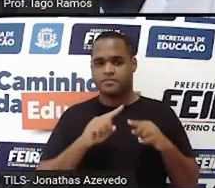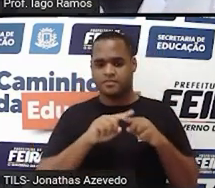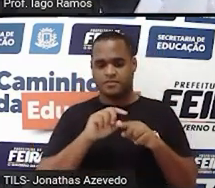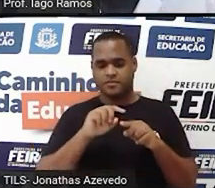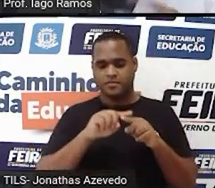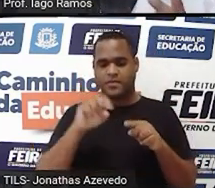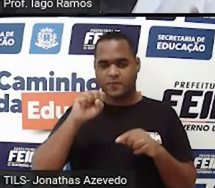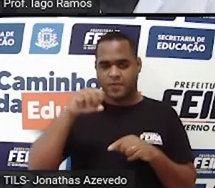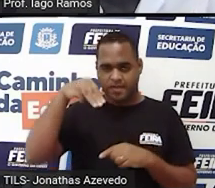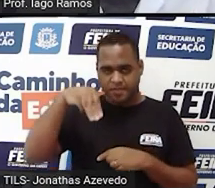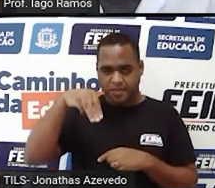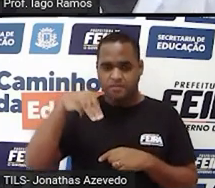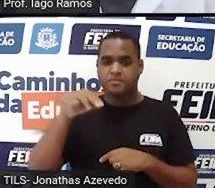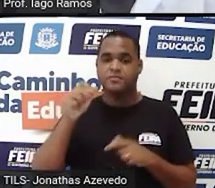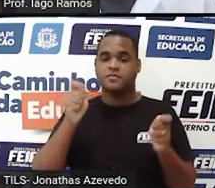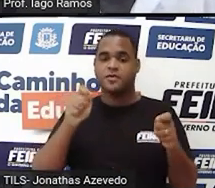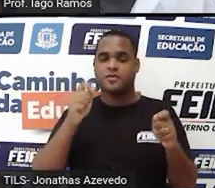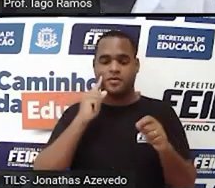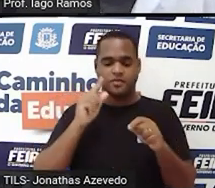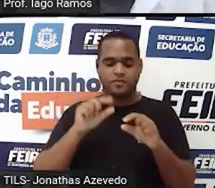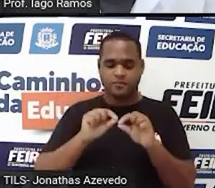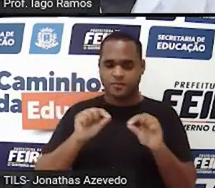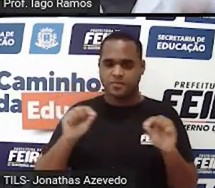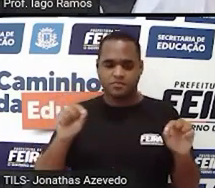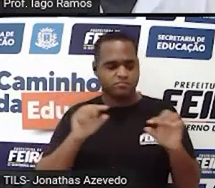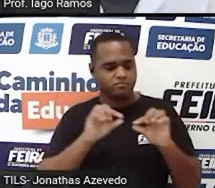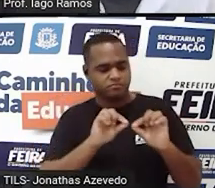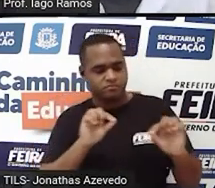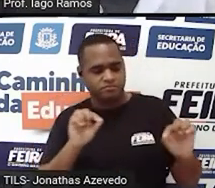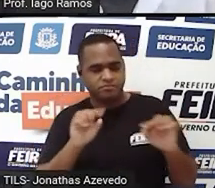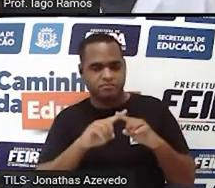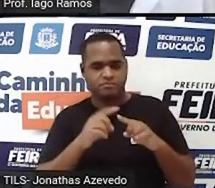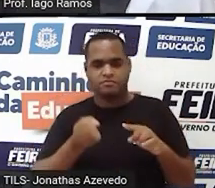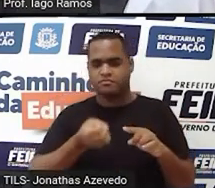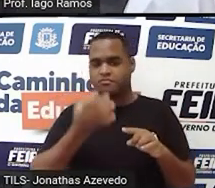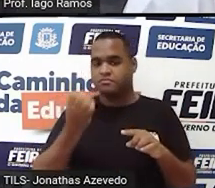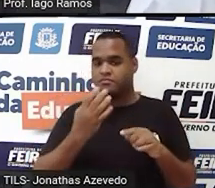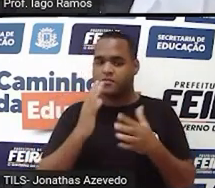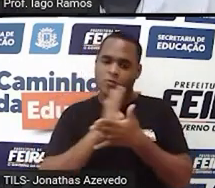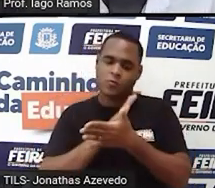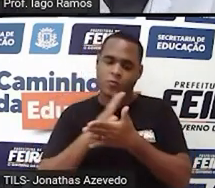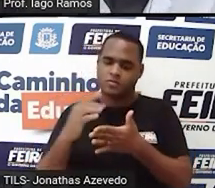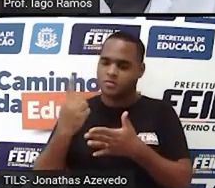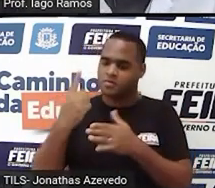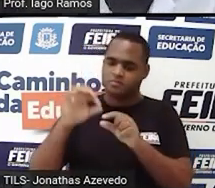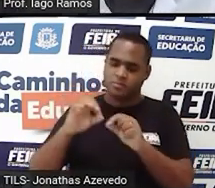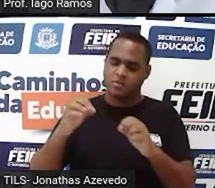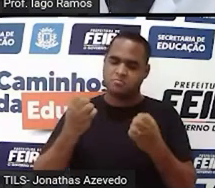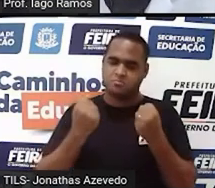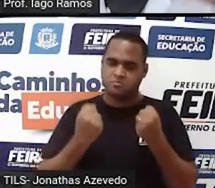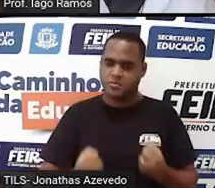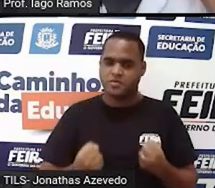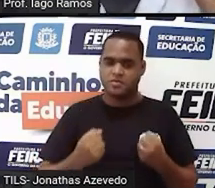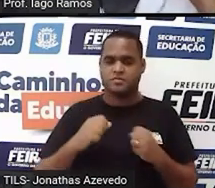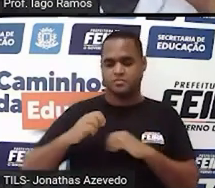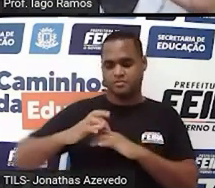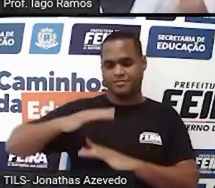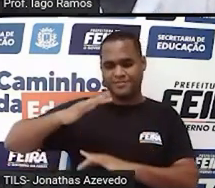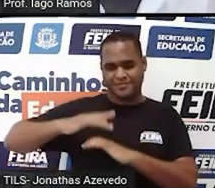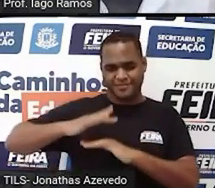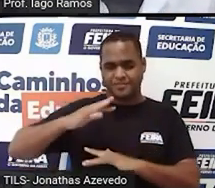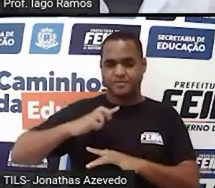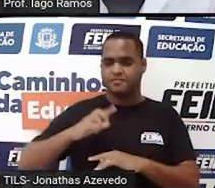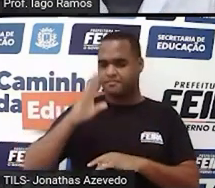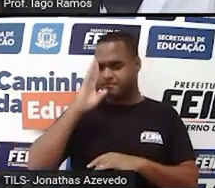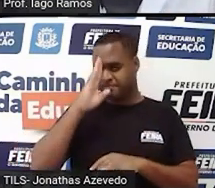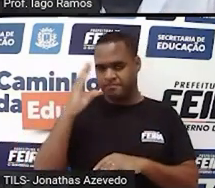o sistema de medida se pode medir as coisas né E tem alguns tipos aí a gente falou de comprimento de massa de capacidade e o